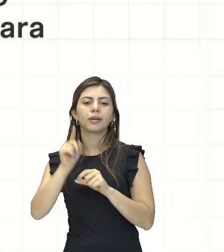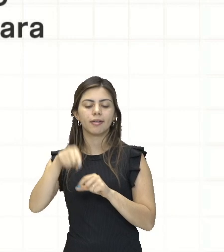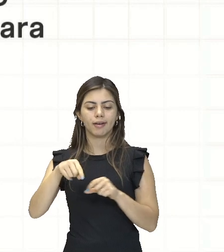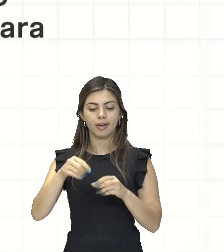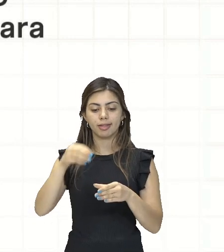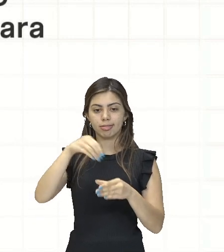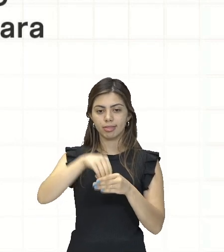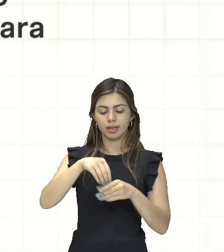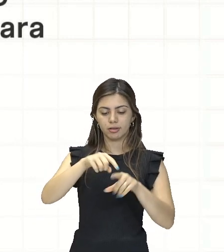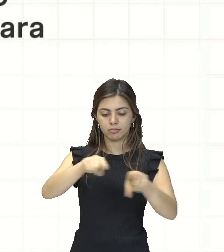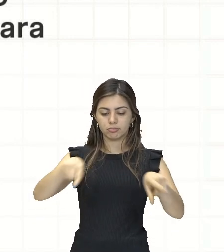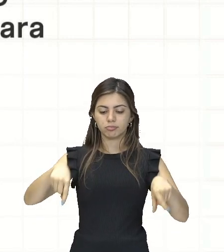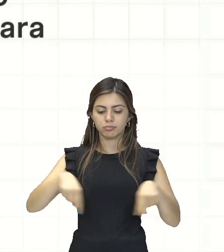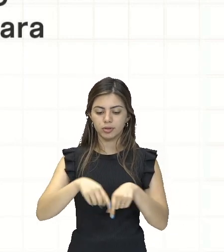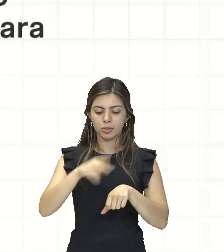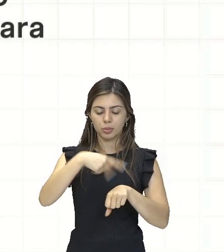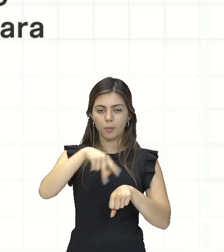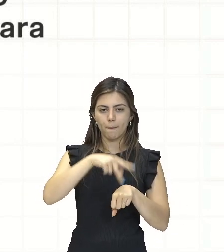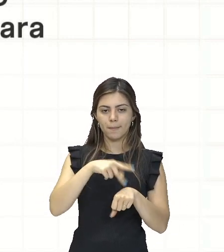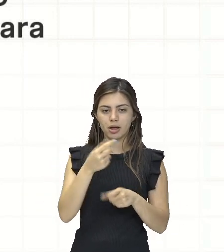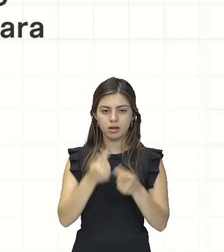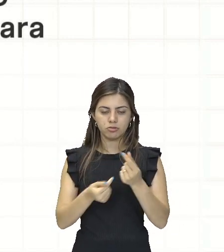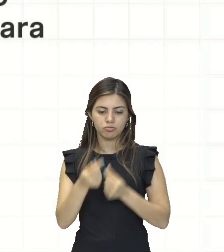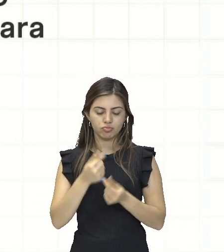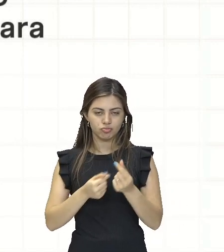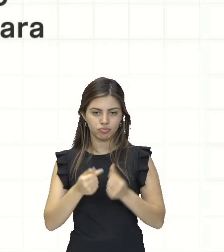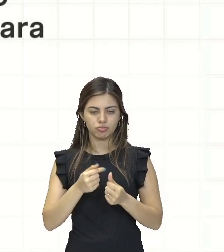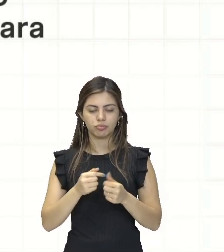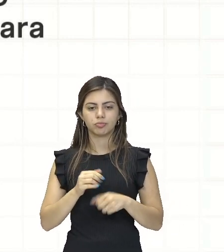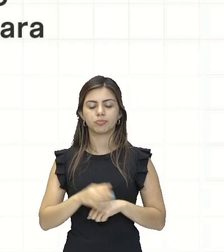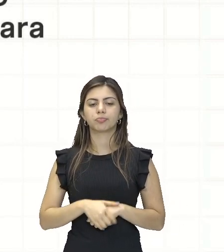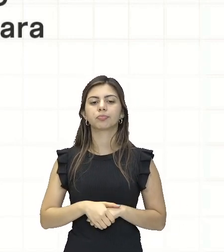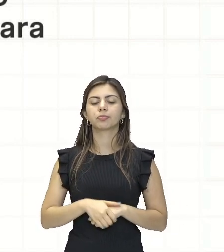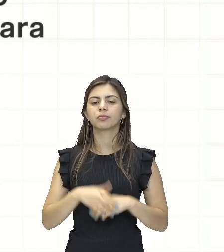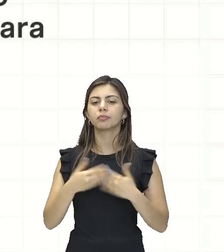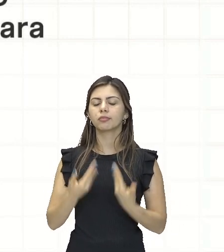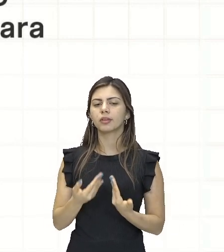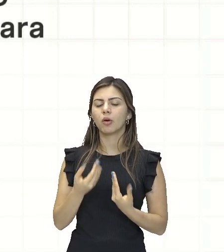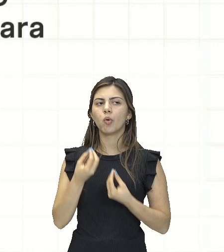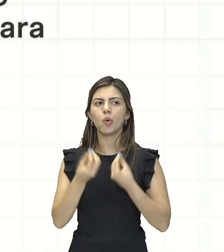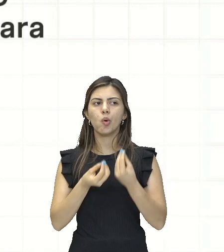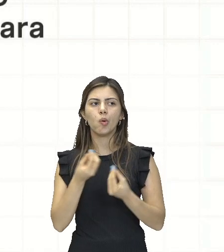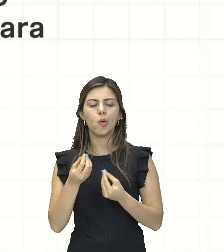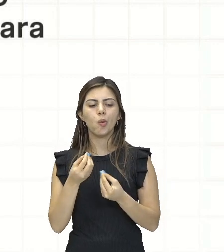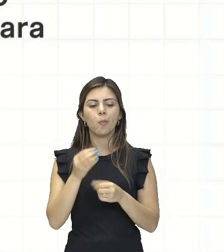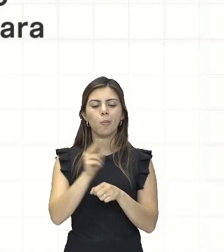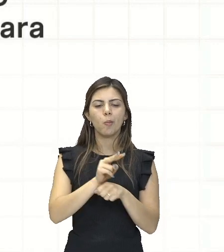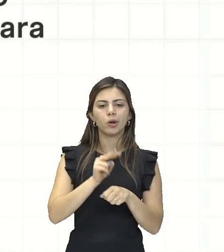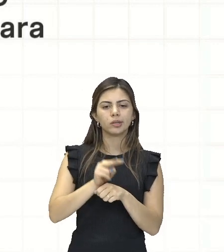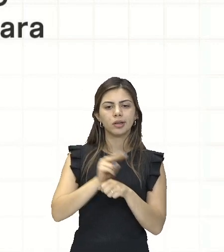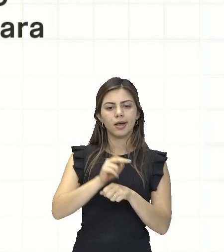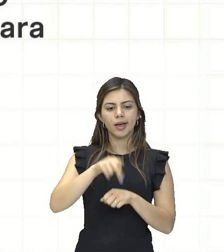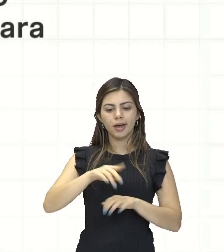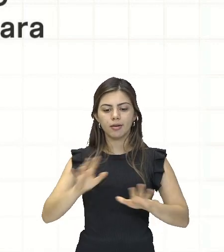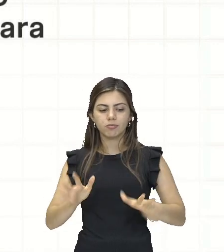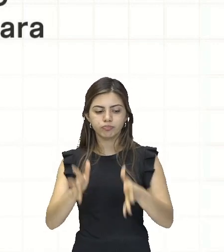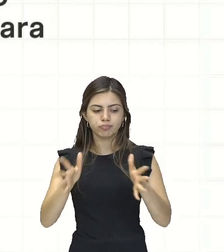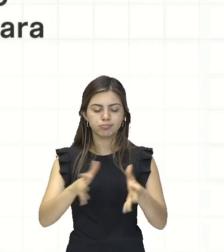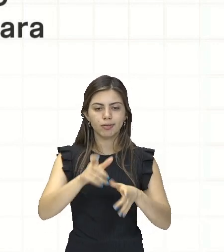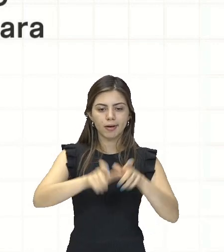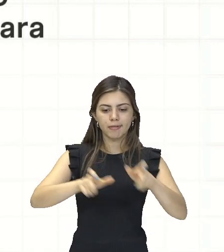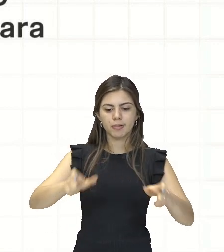minha indústria nacional. E essa indústria, ela vai se proteger através de quê? De estimular a